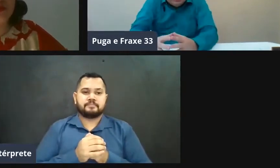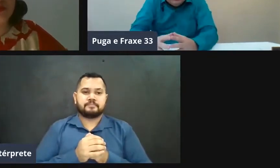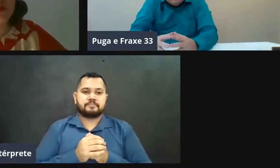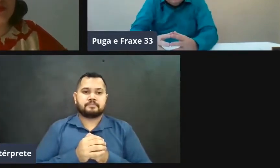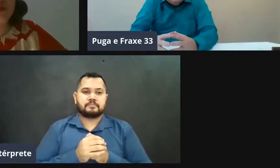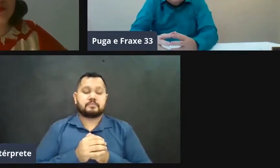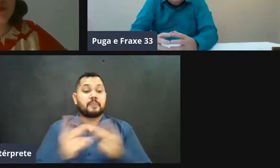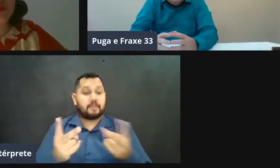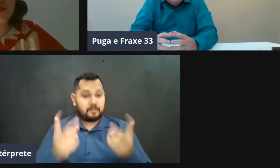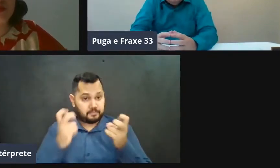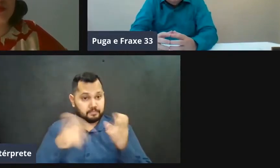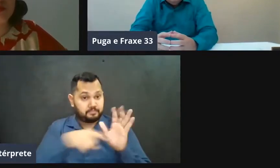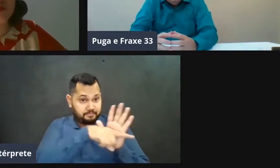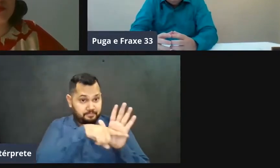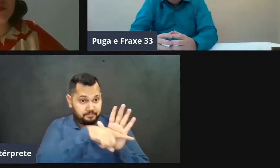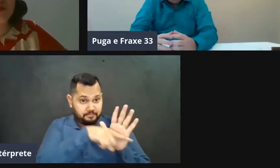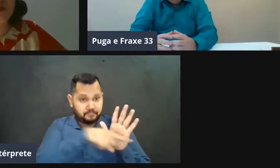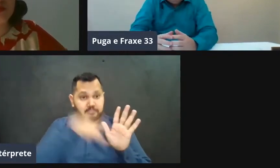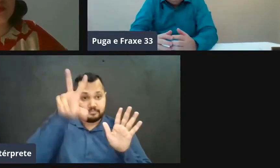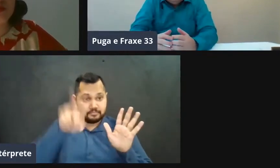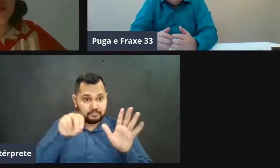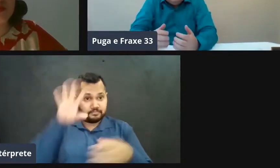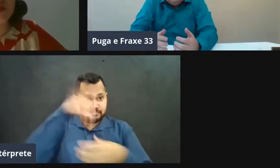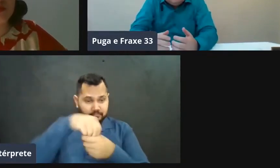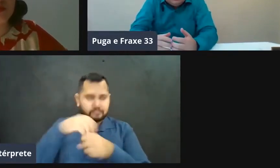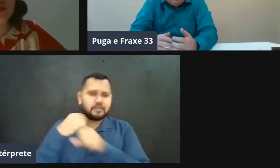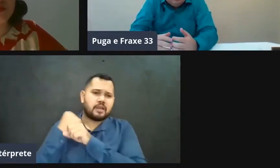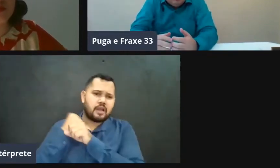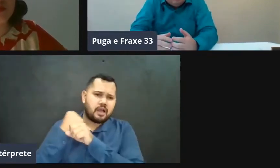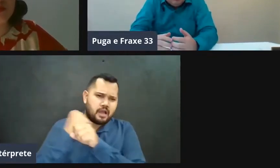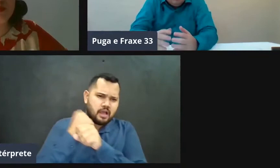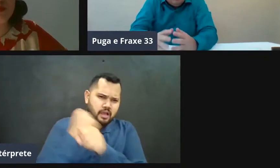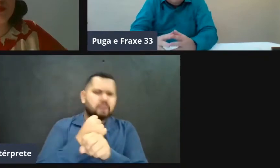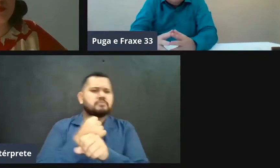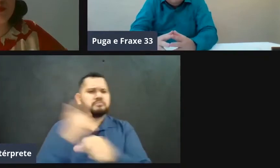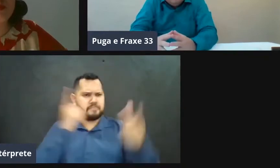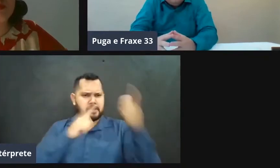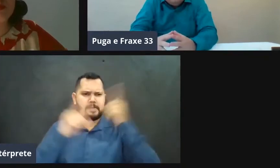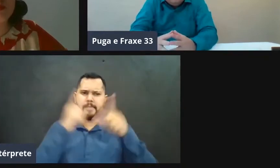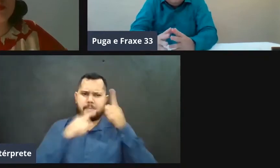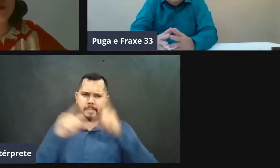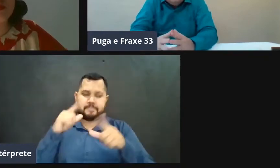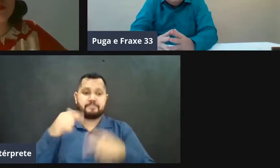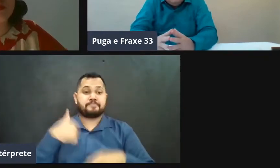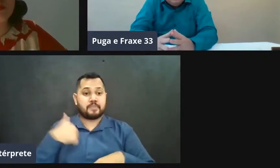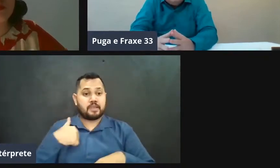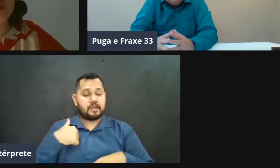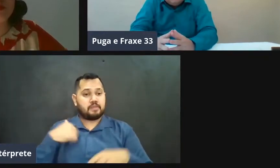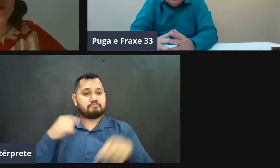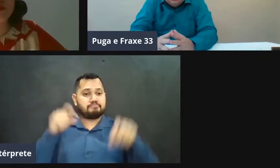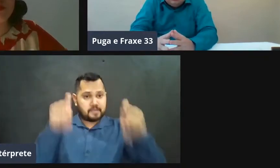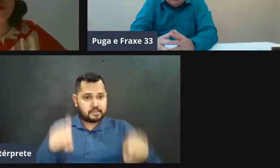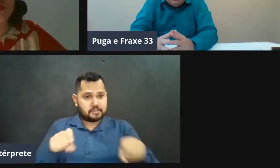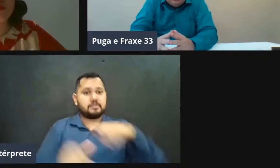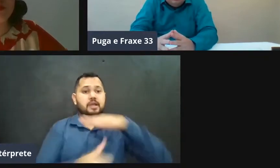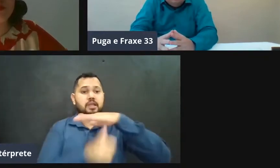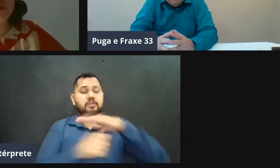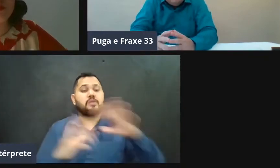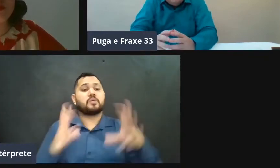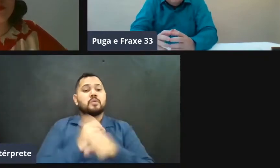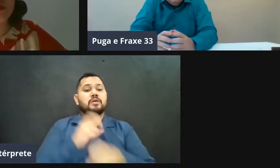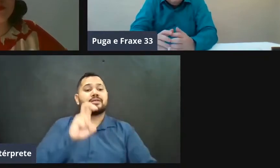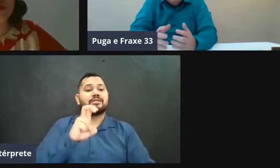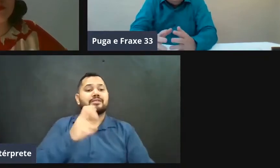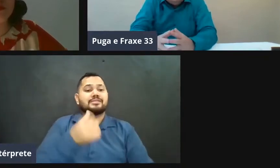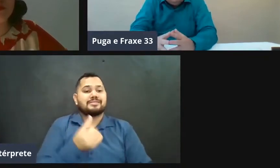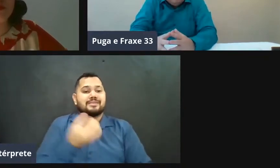a pesquisa na instituição, nos últimos anos, ela tem avançado muito. Quando eu assumi a reitoria, existiam 560 bolsas de